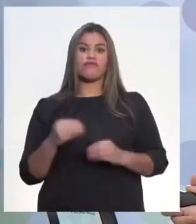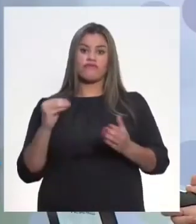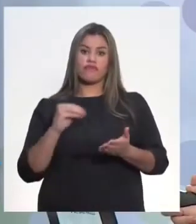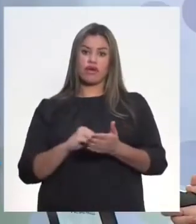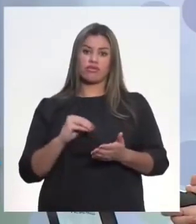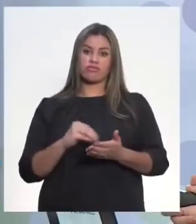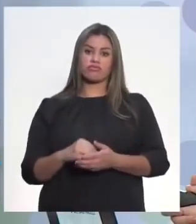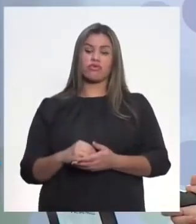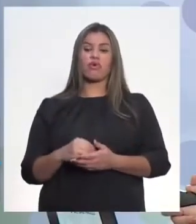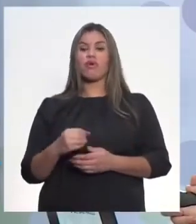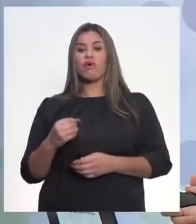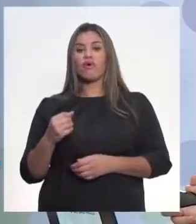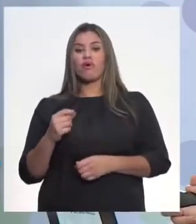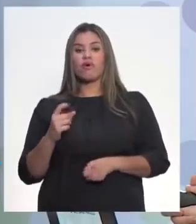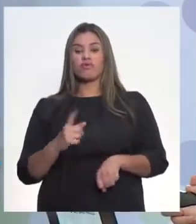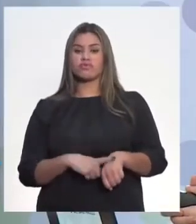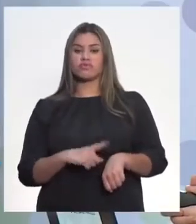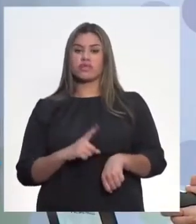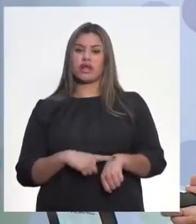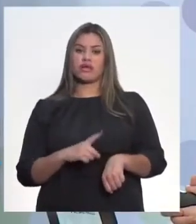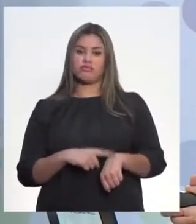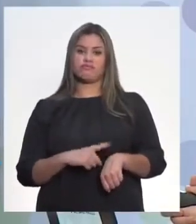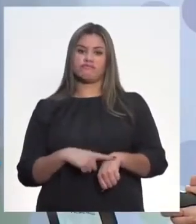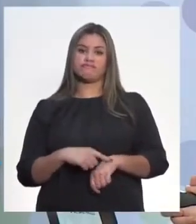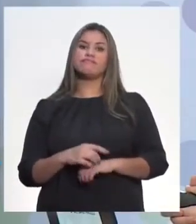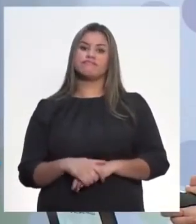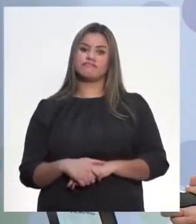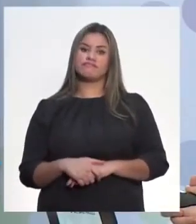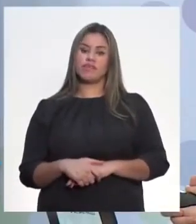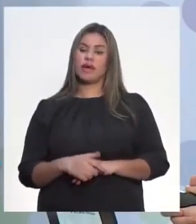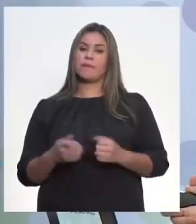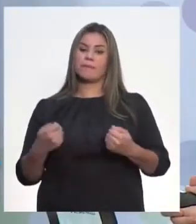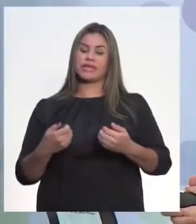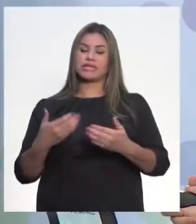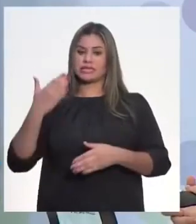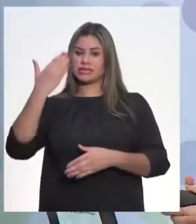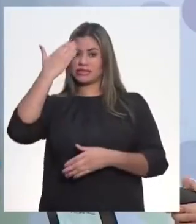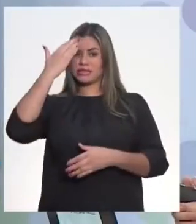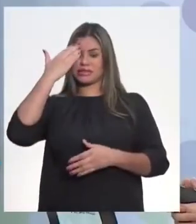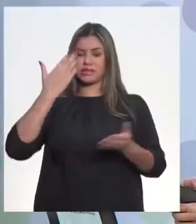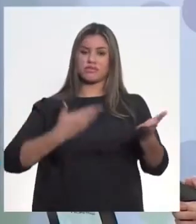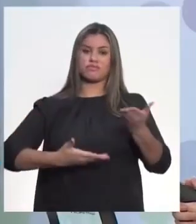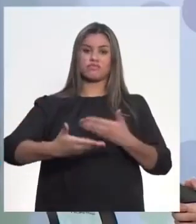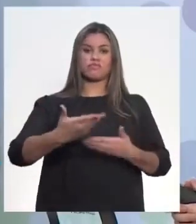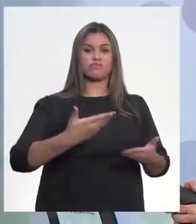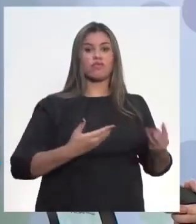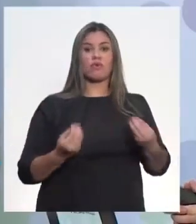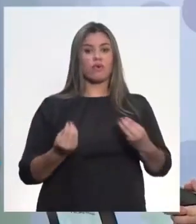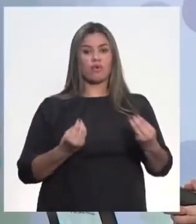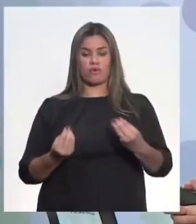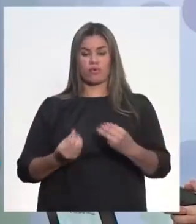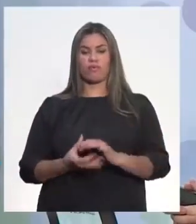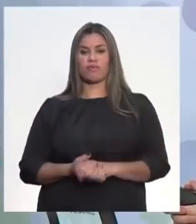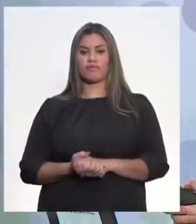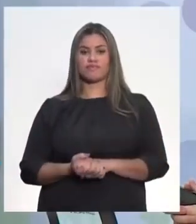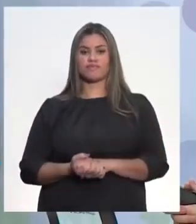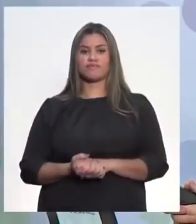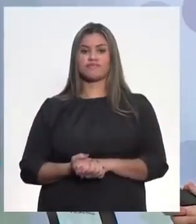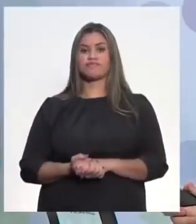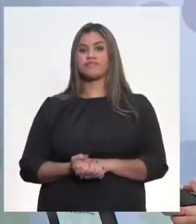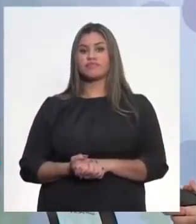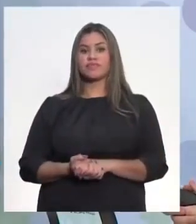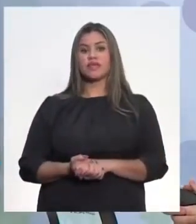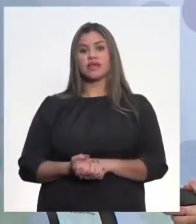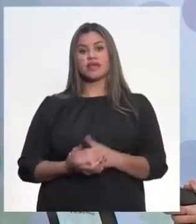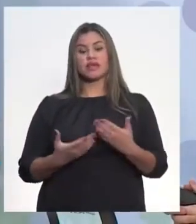é entender qual é essa relação, né? E como a gente tem dito nas últimas aulas, nós temos alguns caminhos